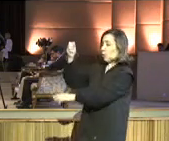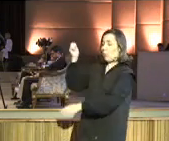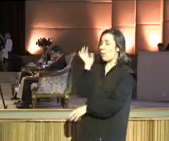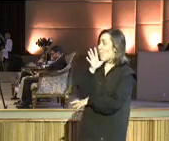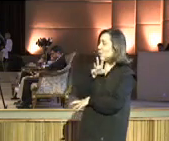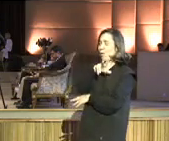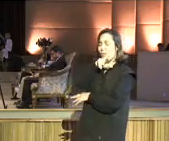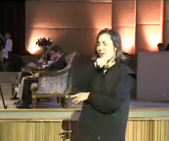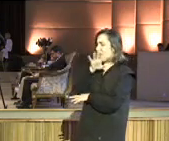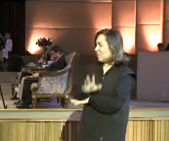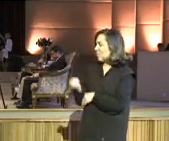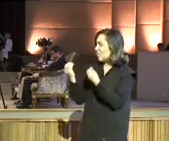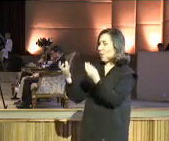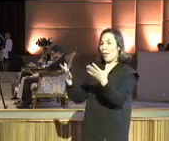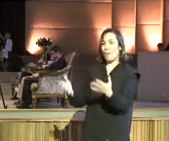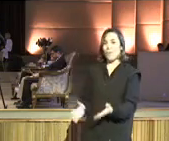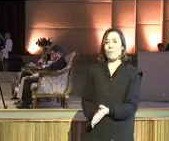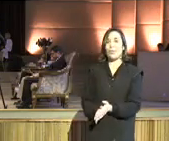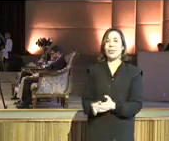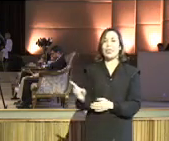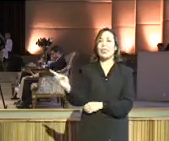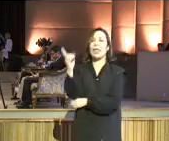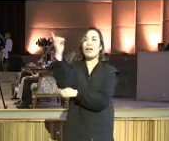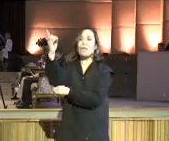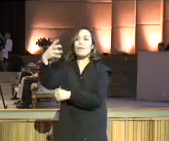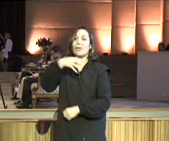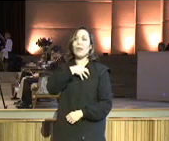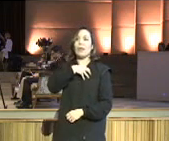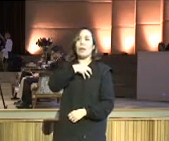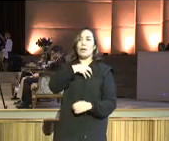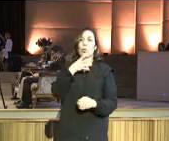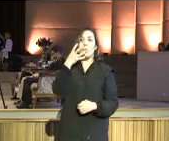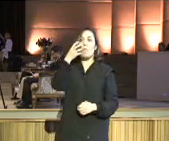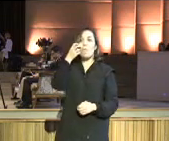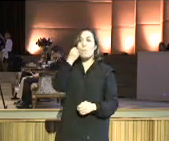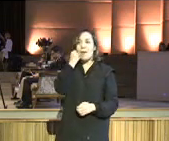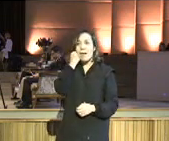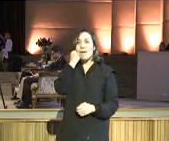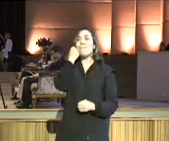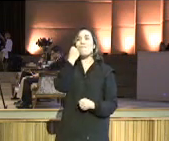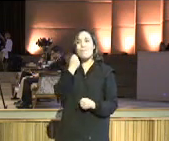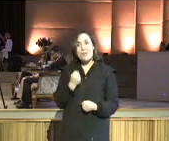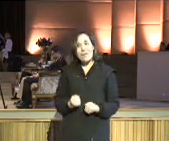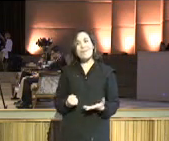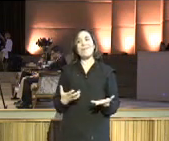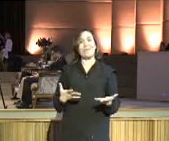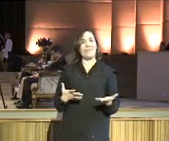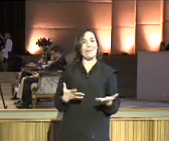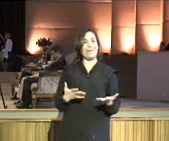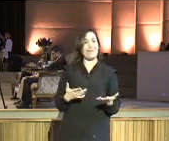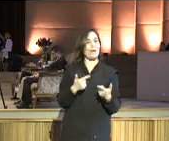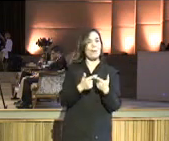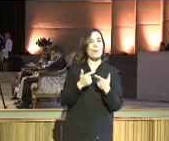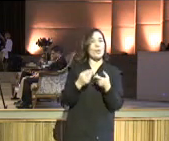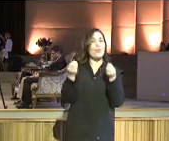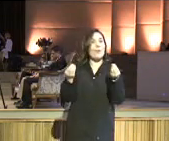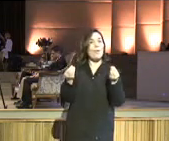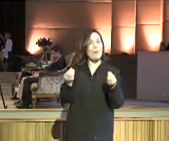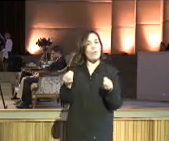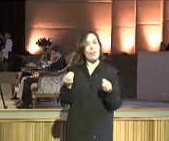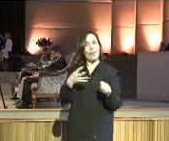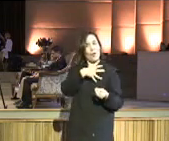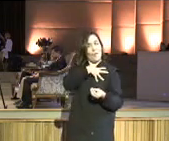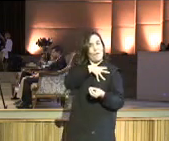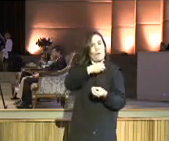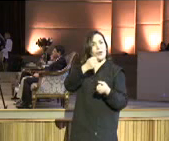silêncio absoluto, de Davi para com o seu filho. E outra vez, por causa da interferência